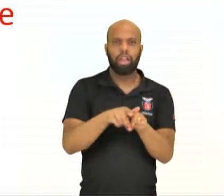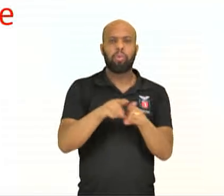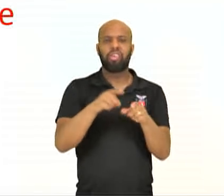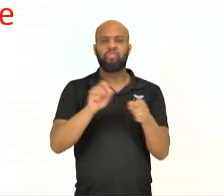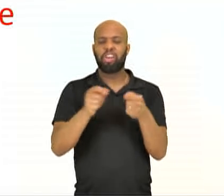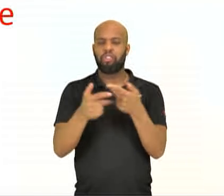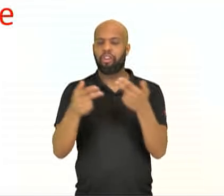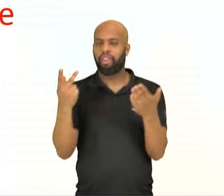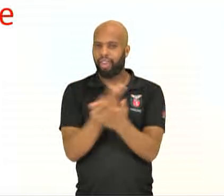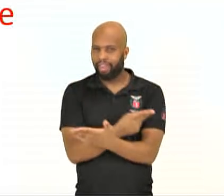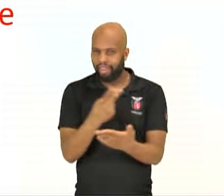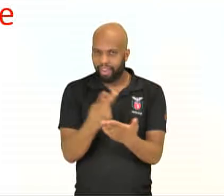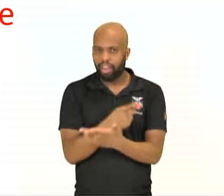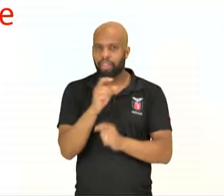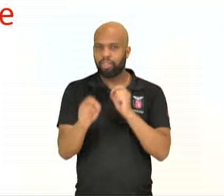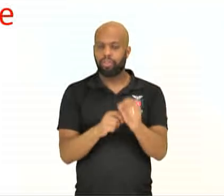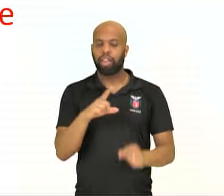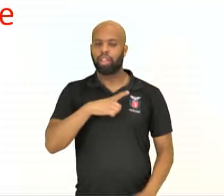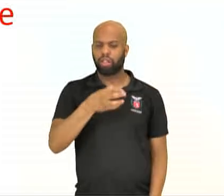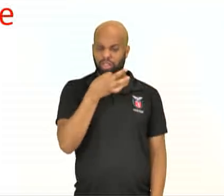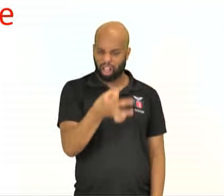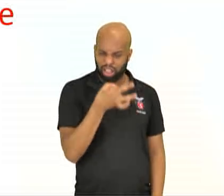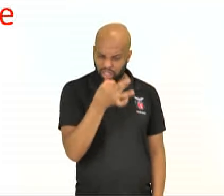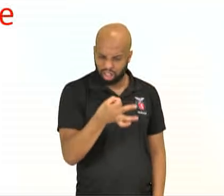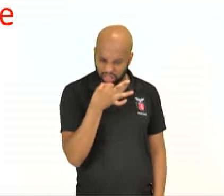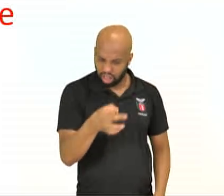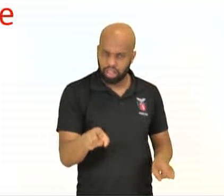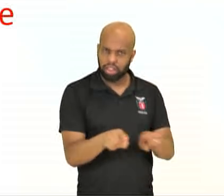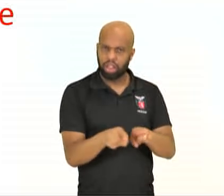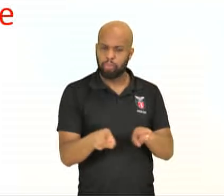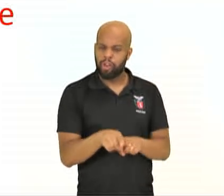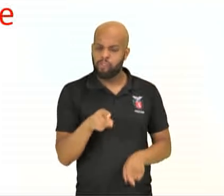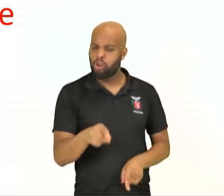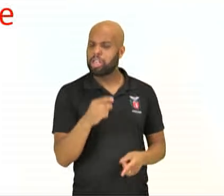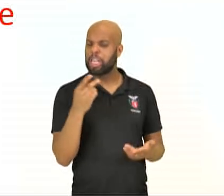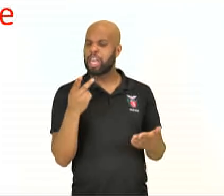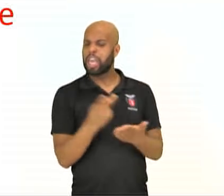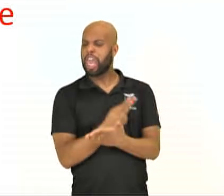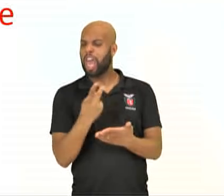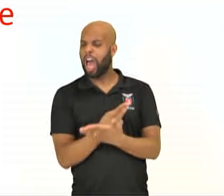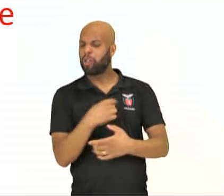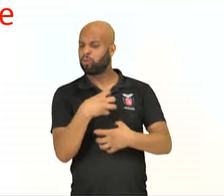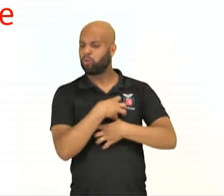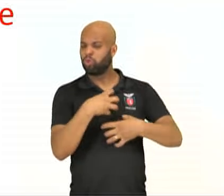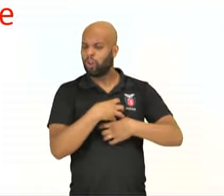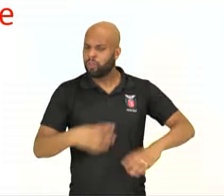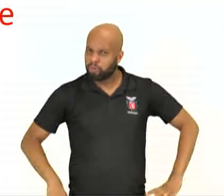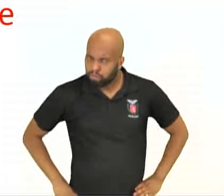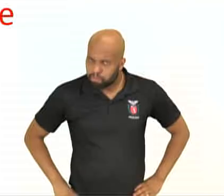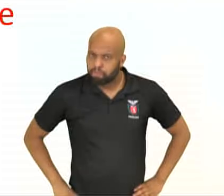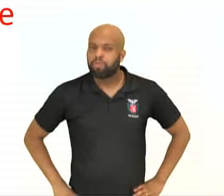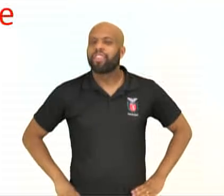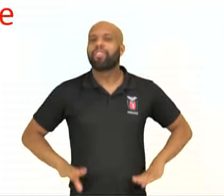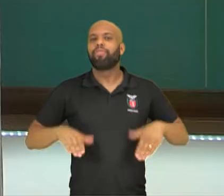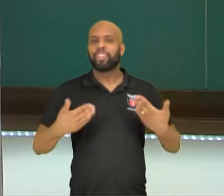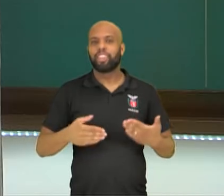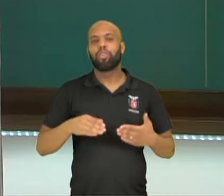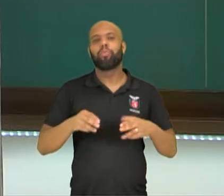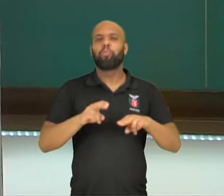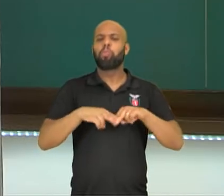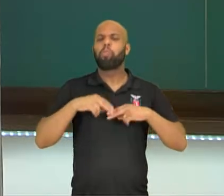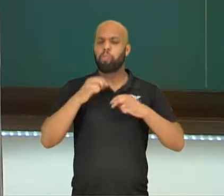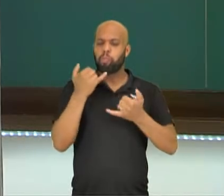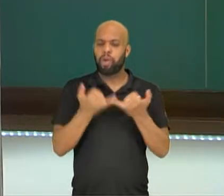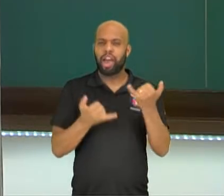ele passa a ser alvo de críticas e reprovações comportamentais. Logo, um moleque